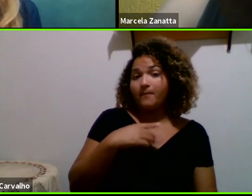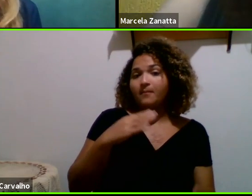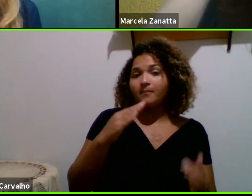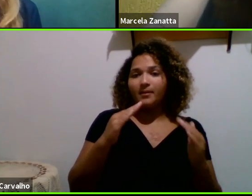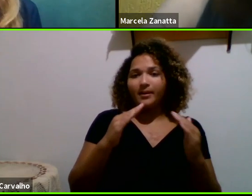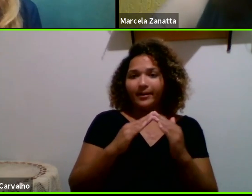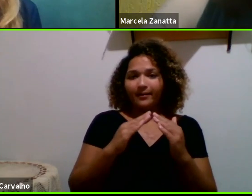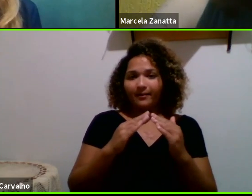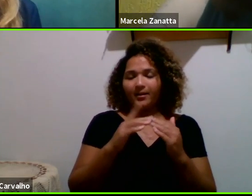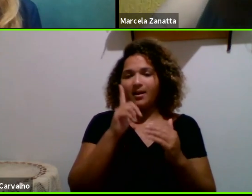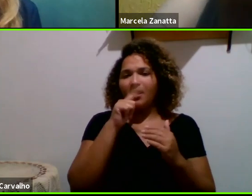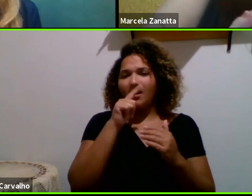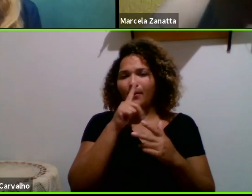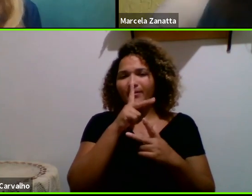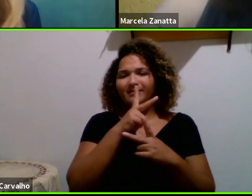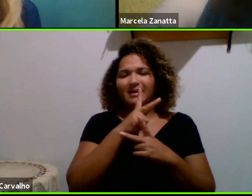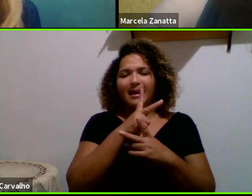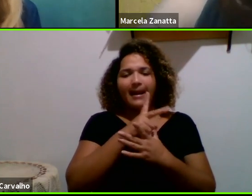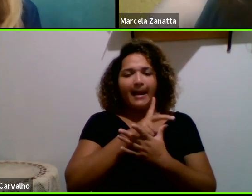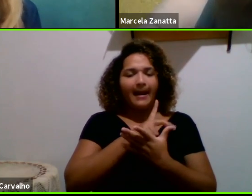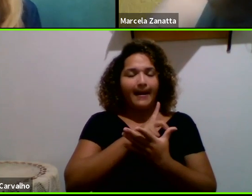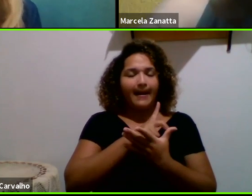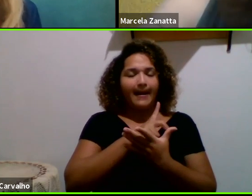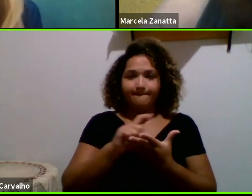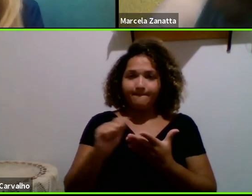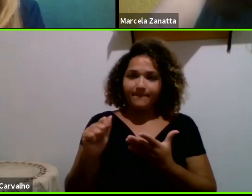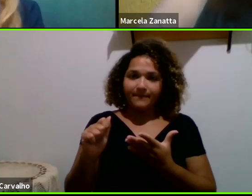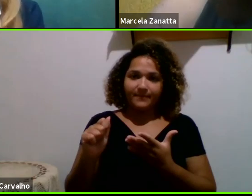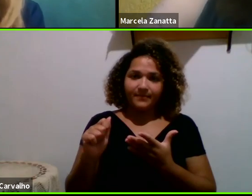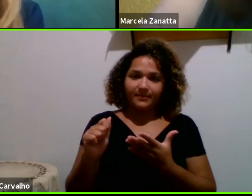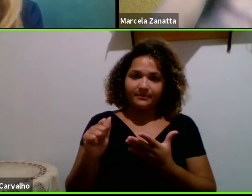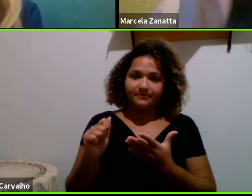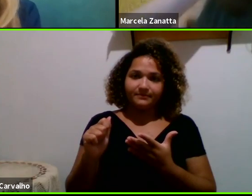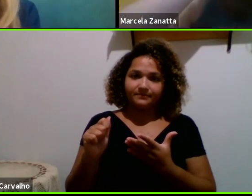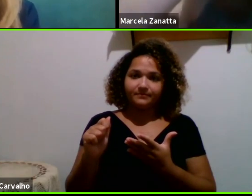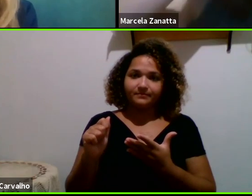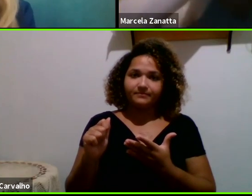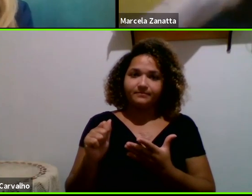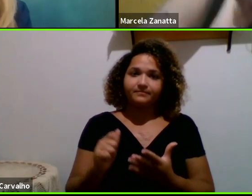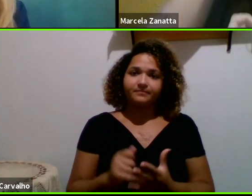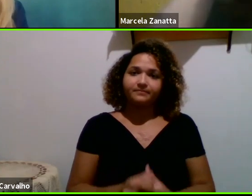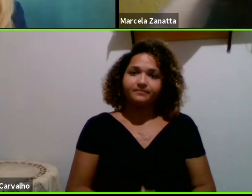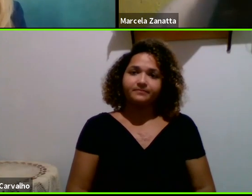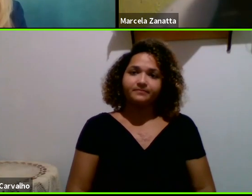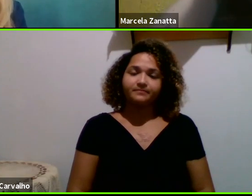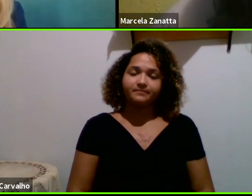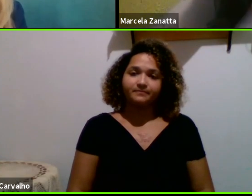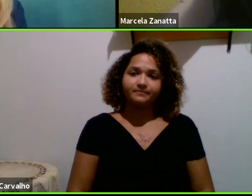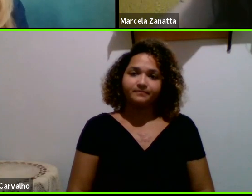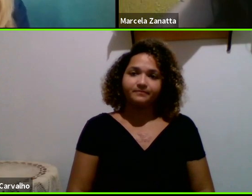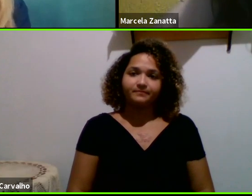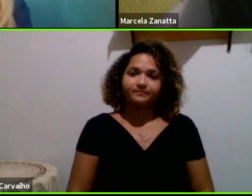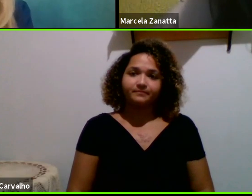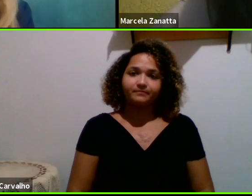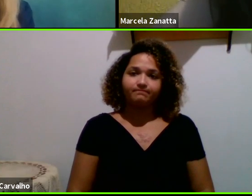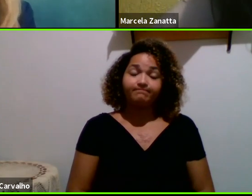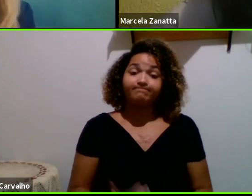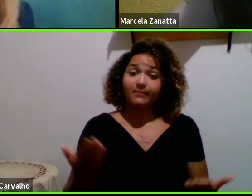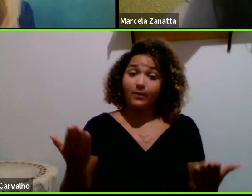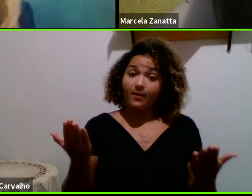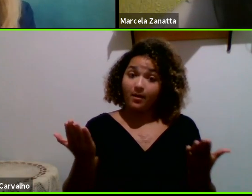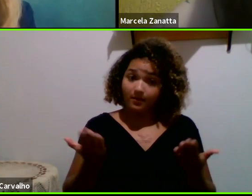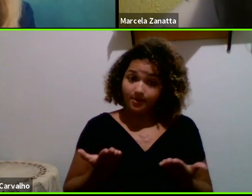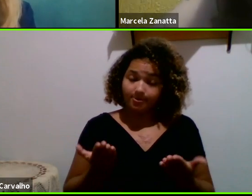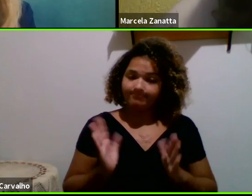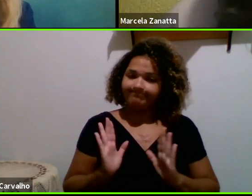estar limpa, bolsa rota prolongada, eu não deixo ficar na banheira também. Não. E agora, na pandemia, a gente tem evitado